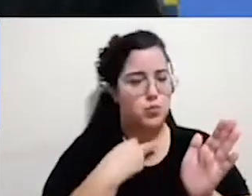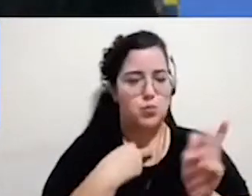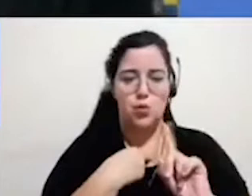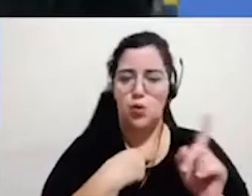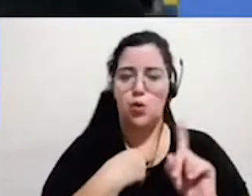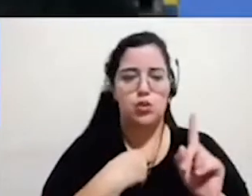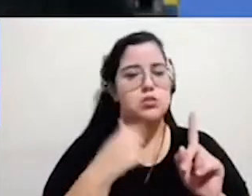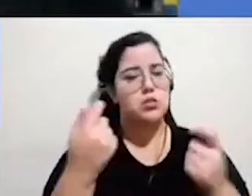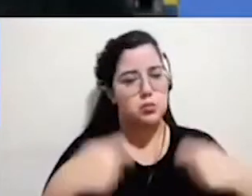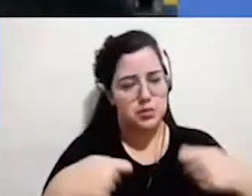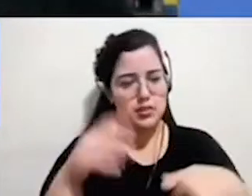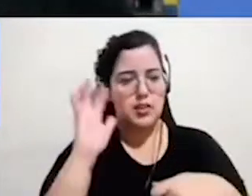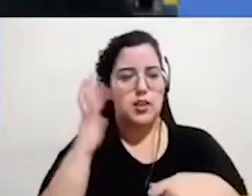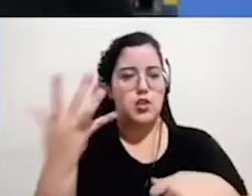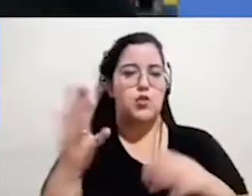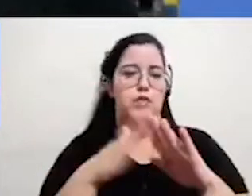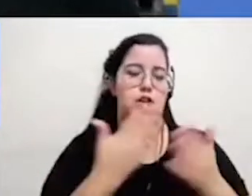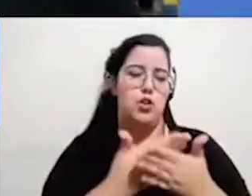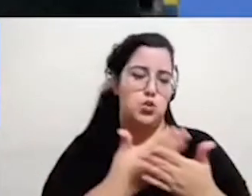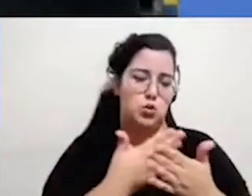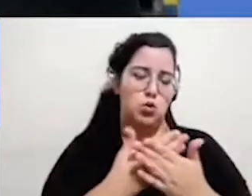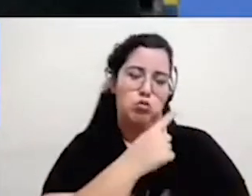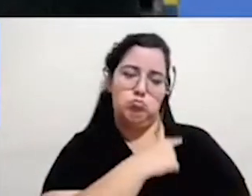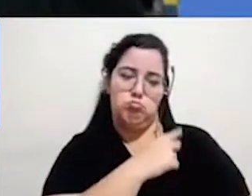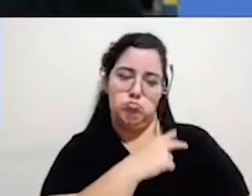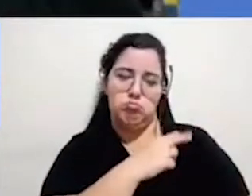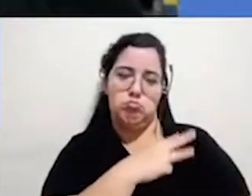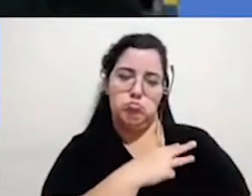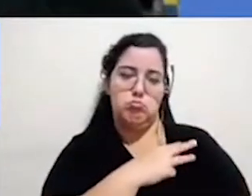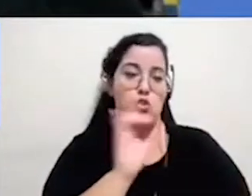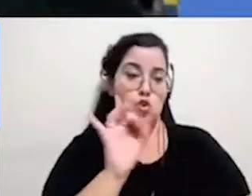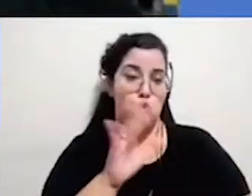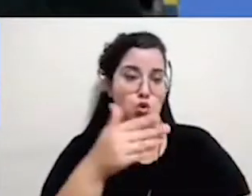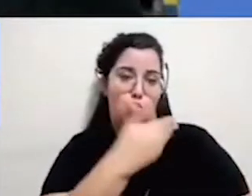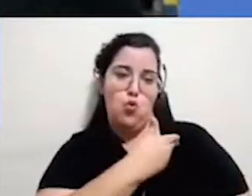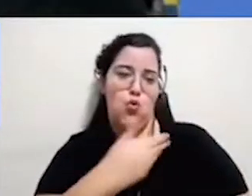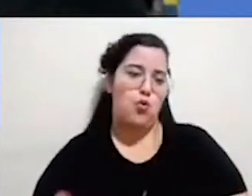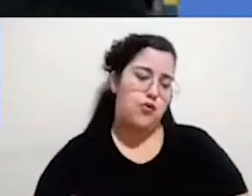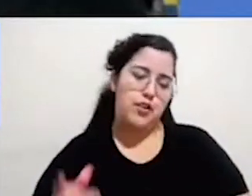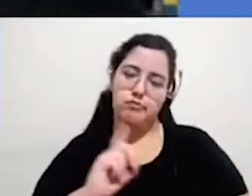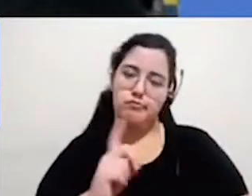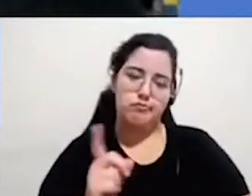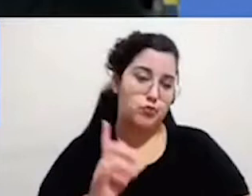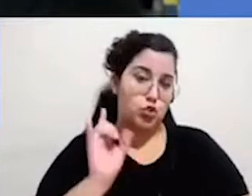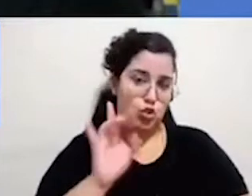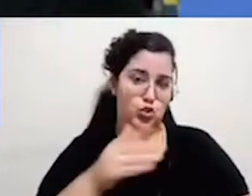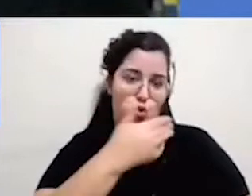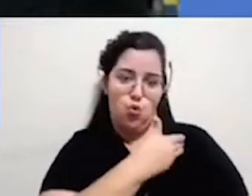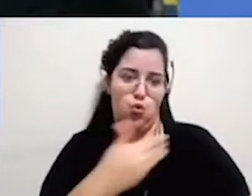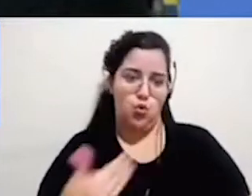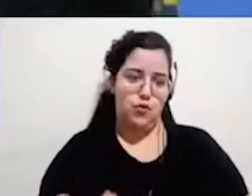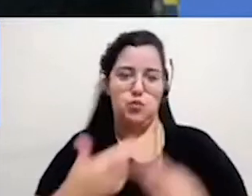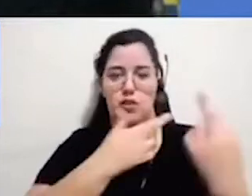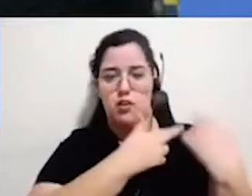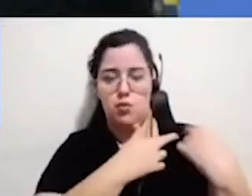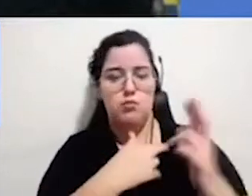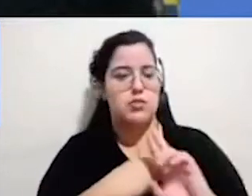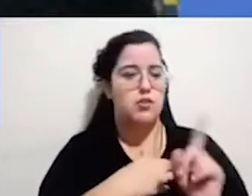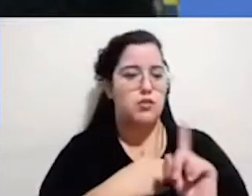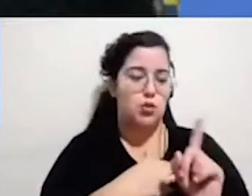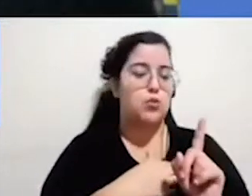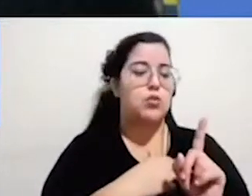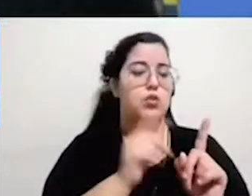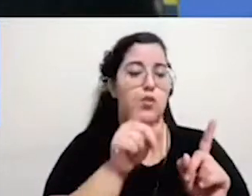que quem tem que resolver o problema é só a esfera pública também não vai resolver o problema. A gente está falando de um